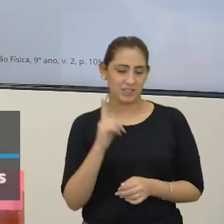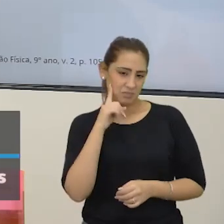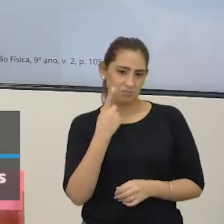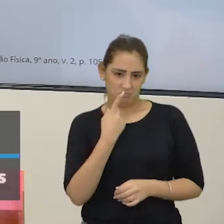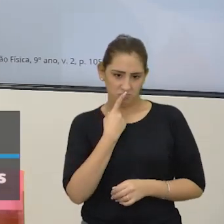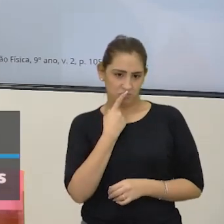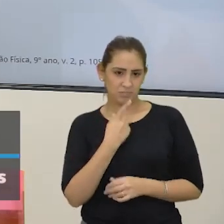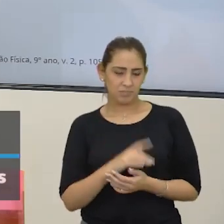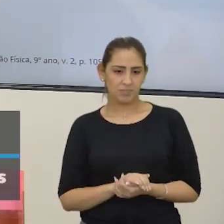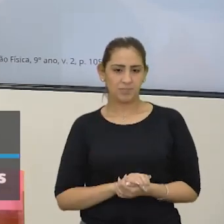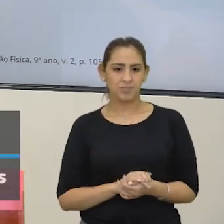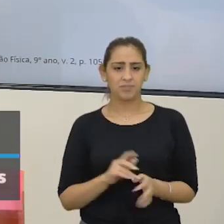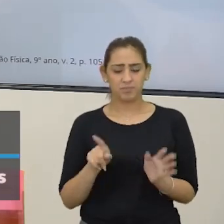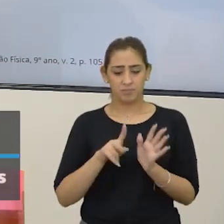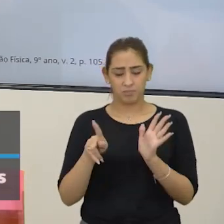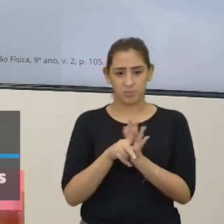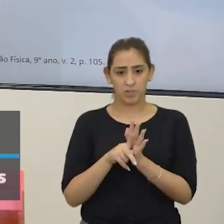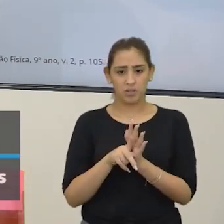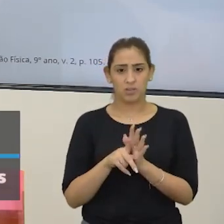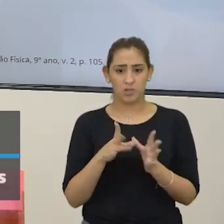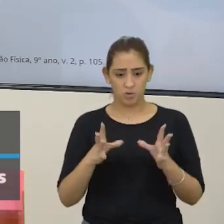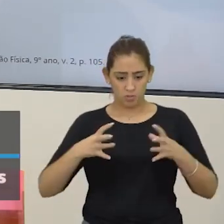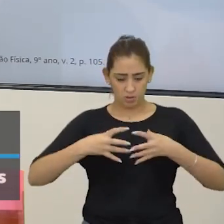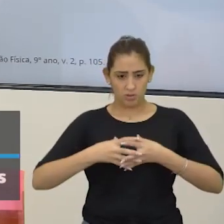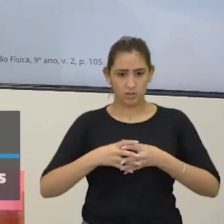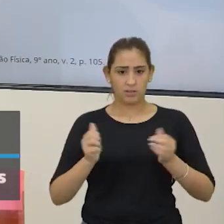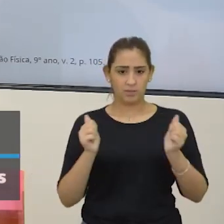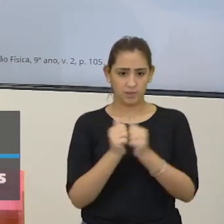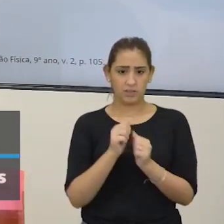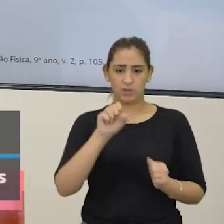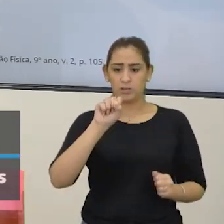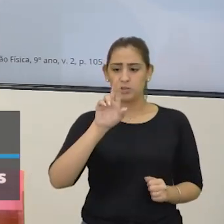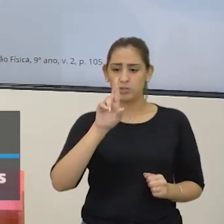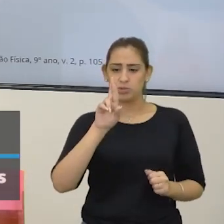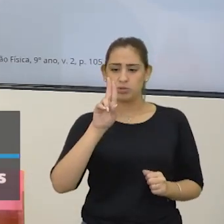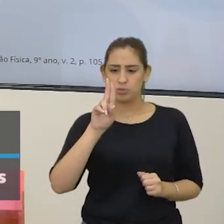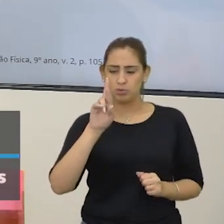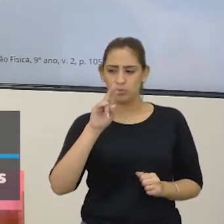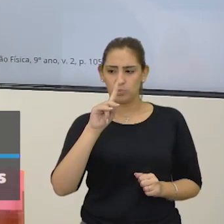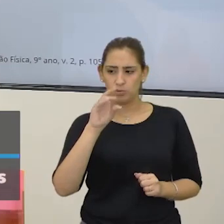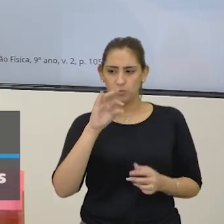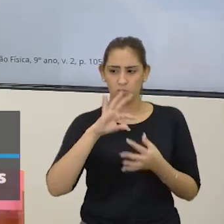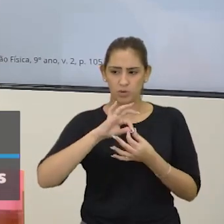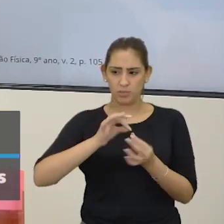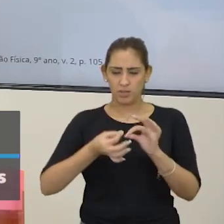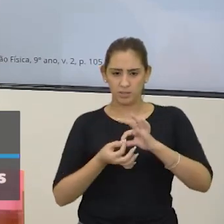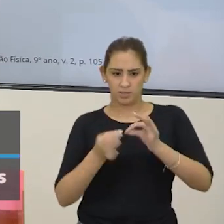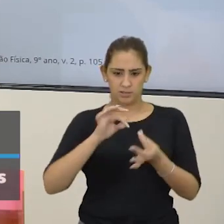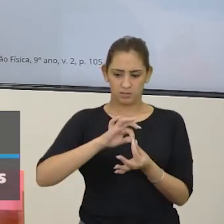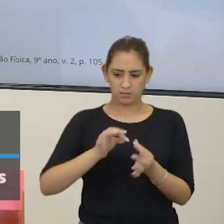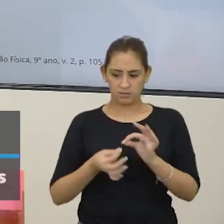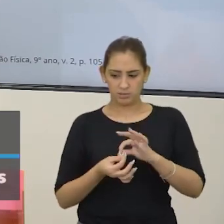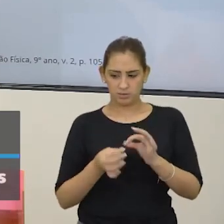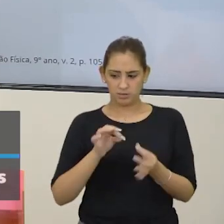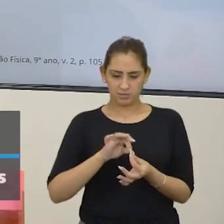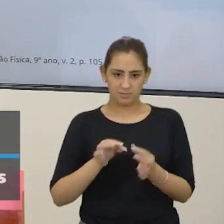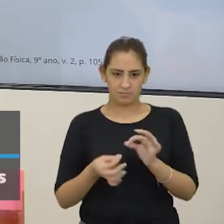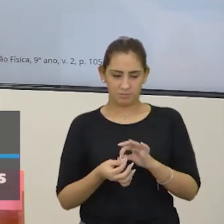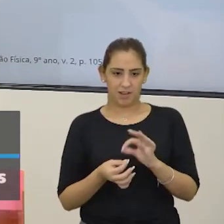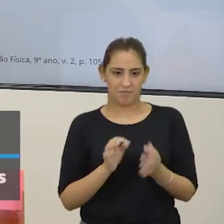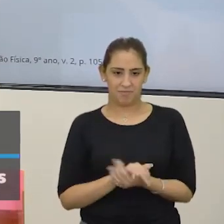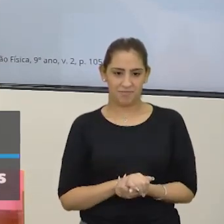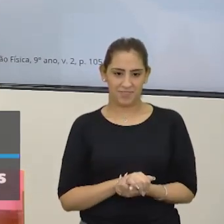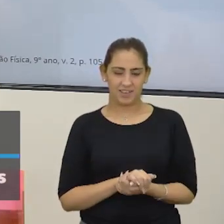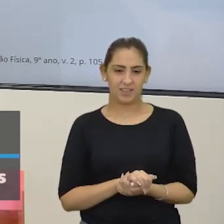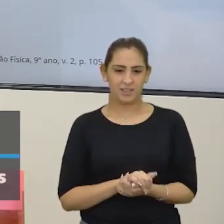específica que para o comitê vem aí como as Surdo-Olimpíadas, tá certo? Então, todos acabam